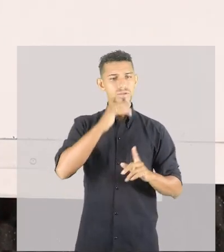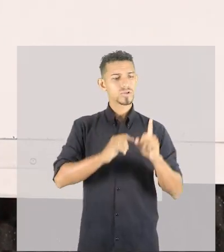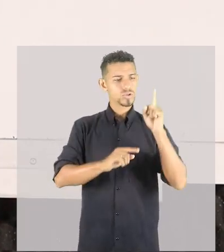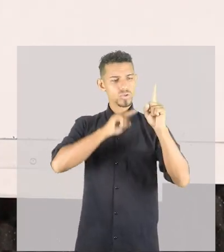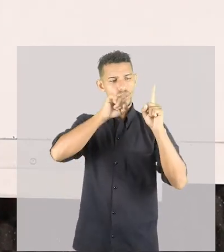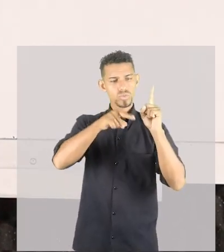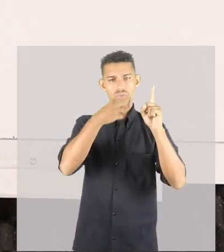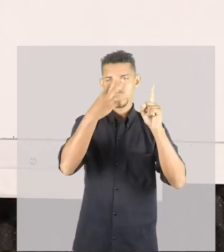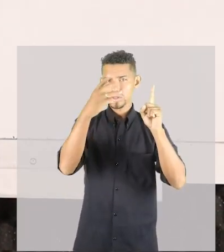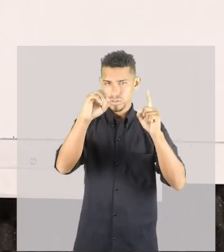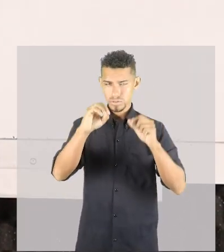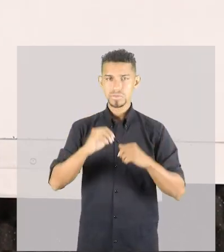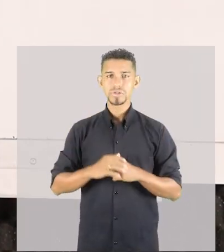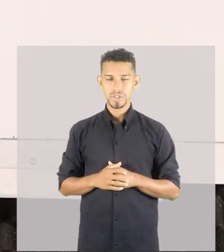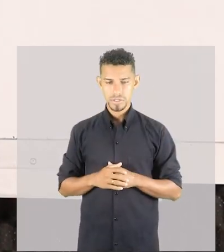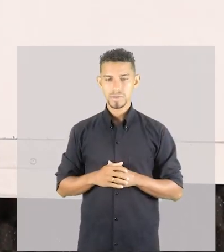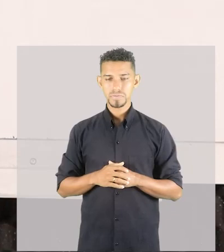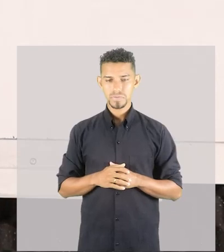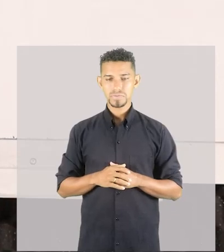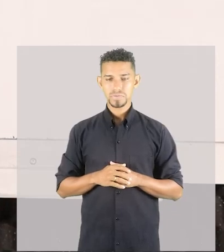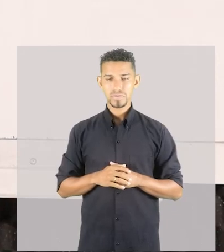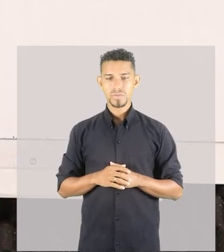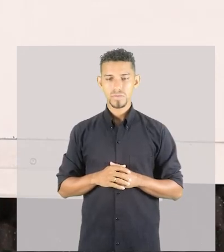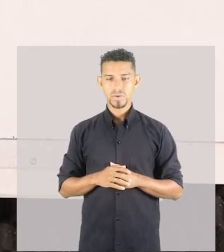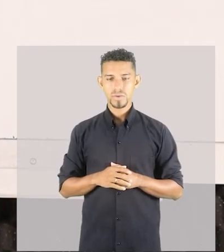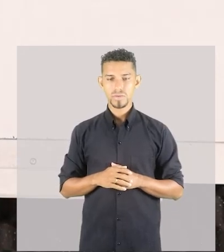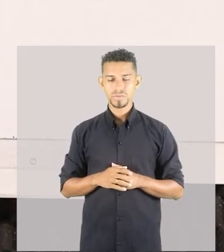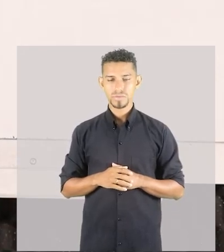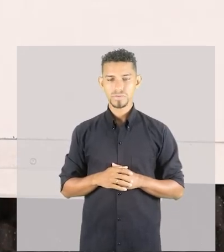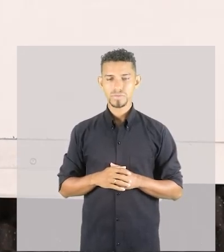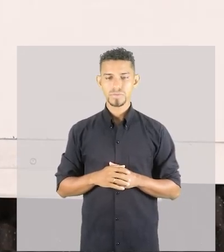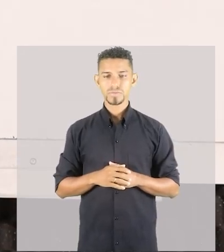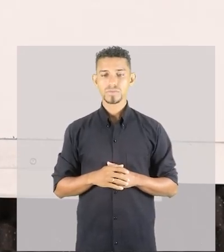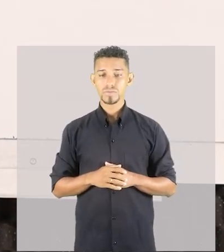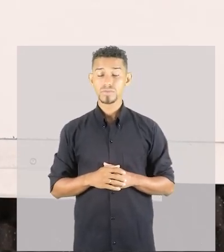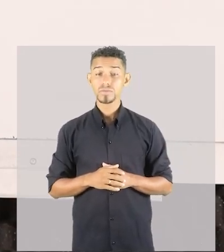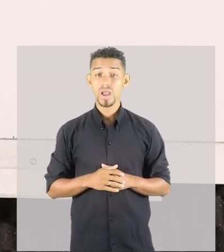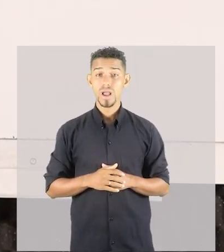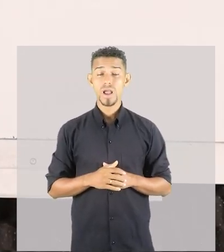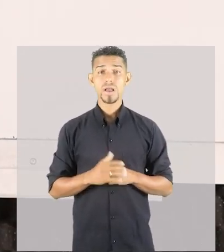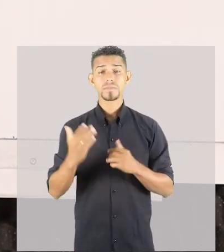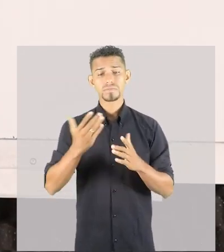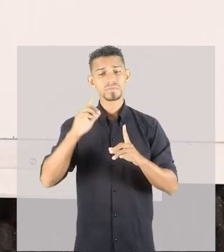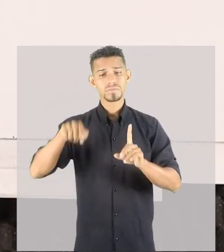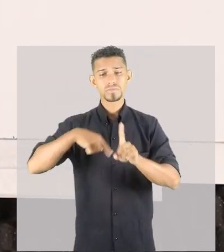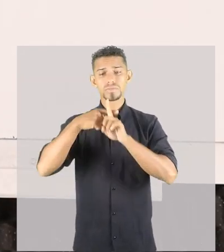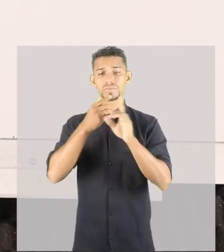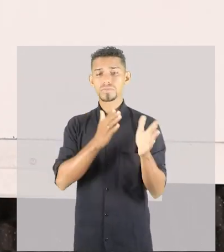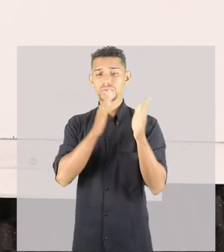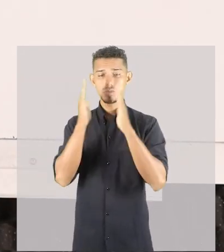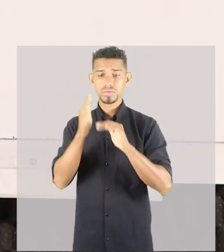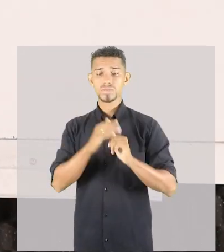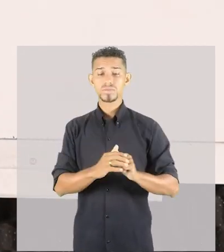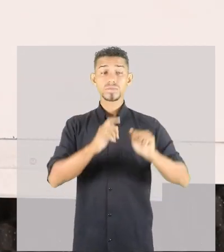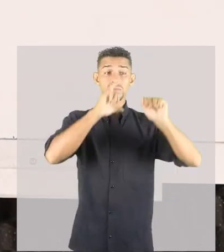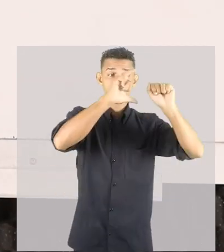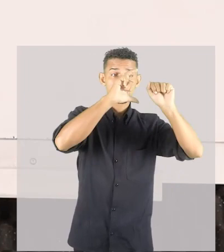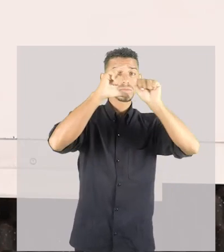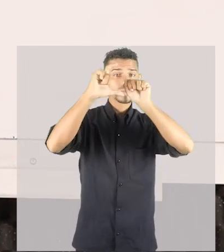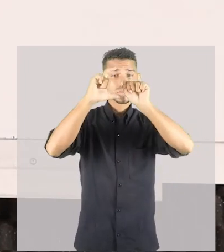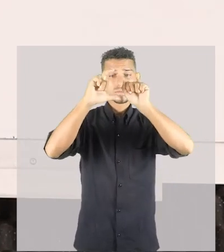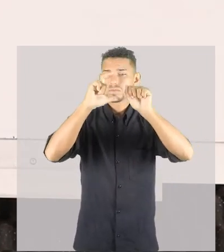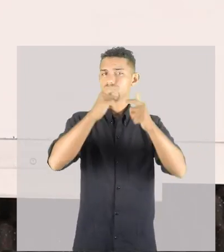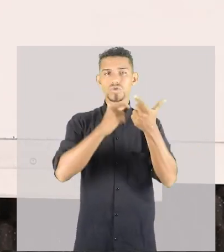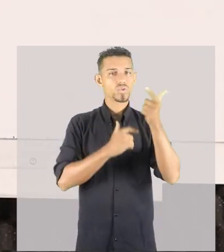tipo de descendente, que é de 1,30 m, tá certo? Vamos fazer, então, mais aqui em cima. Tenho azão,